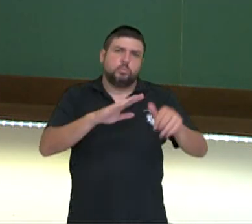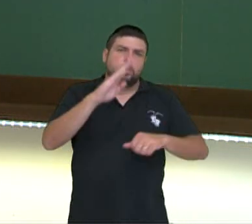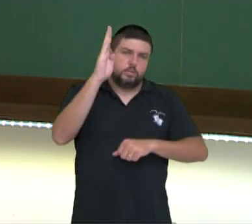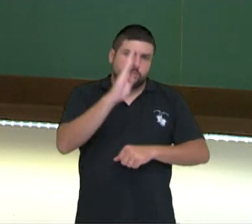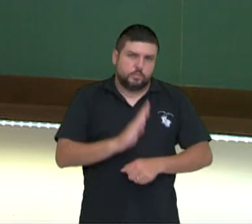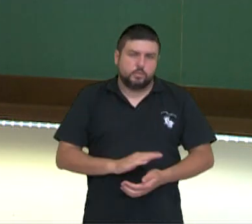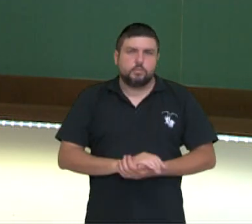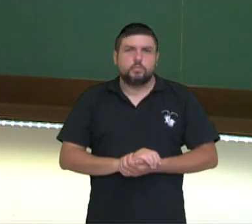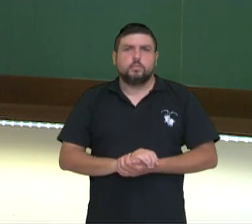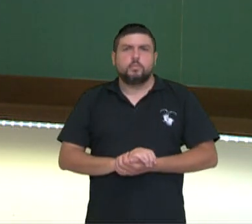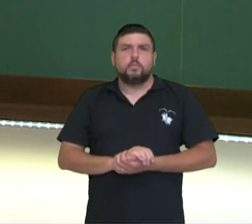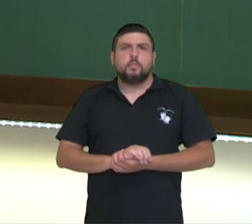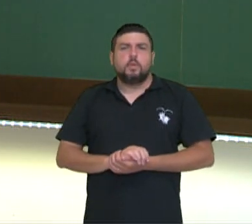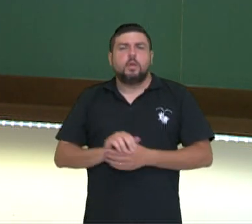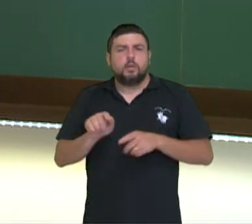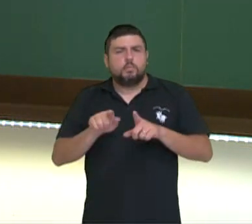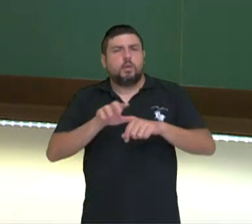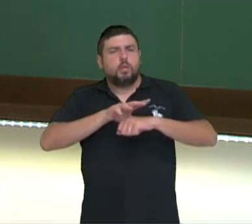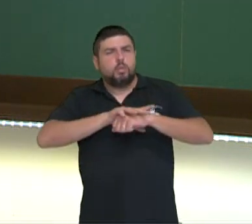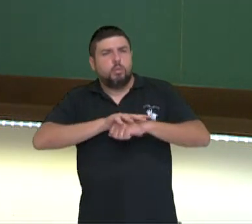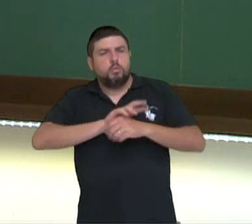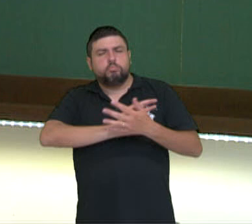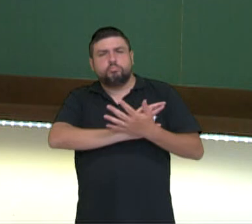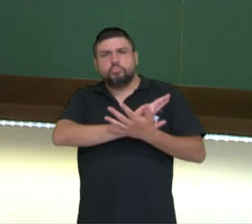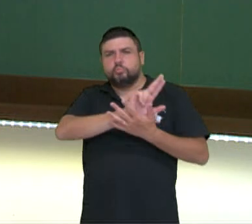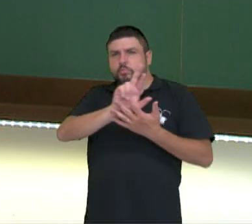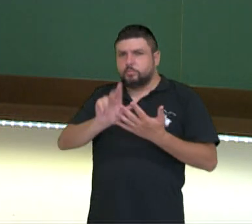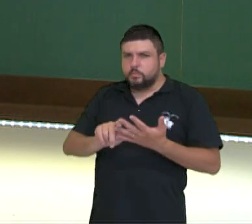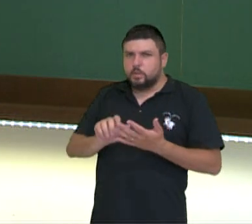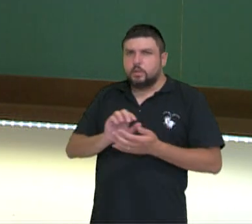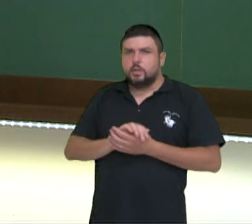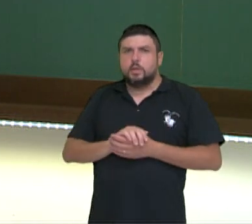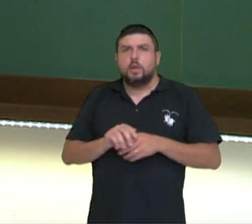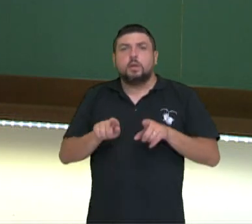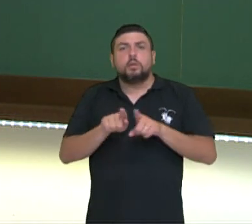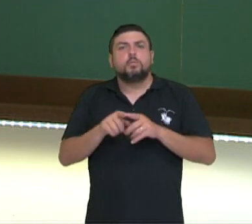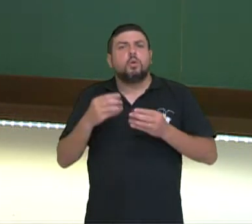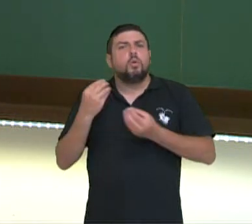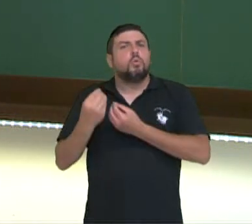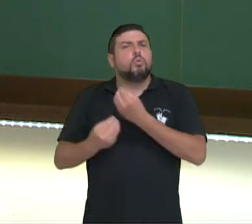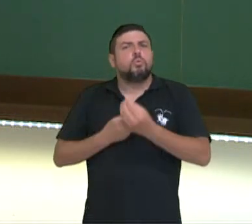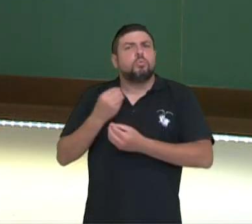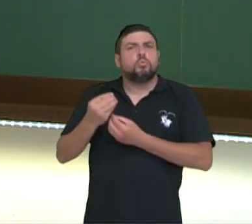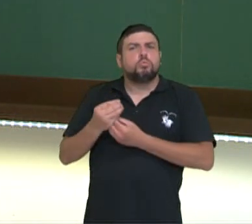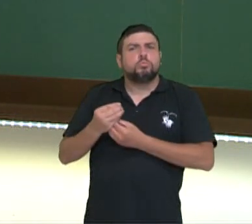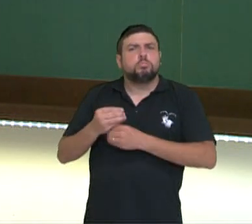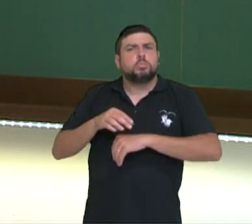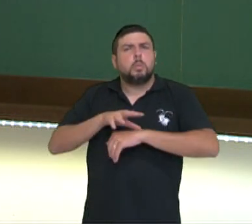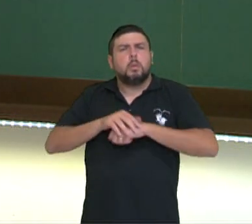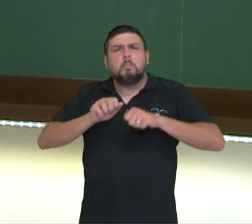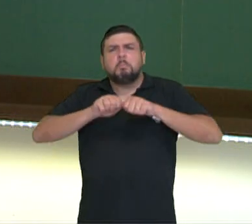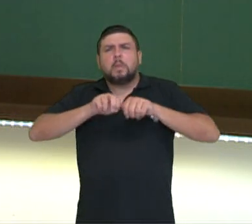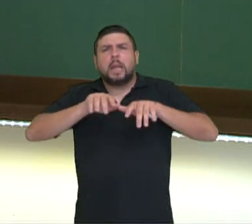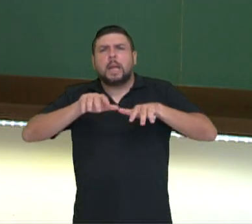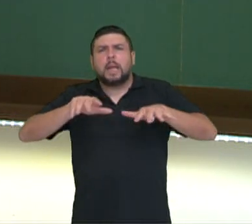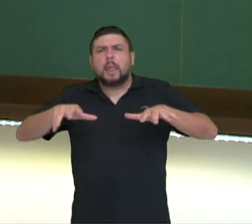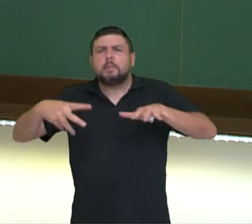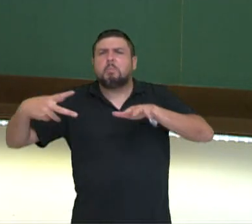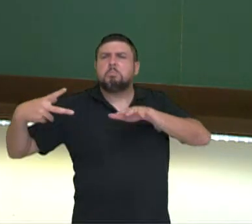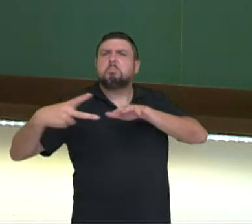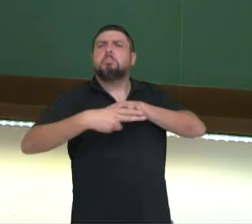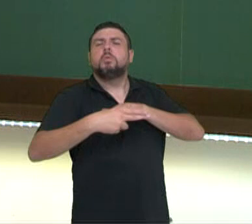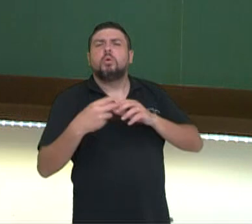né? Dengue, zika, chikungunya e febre amarela. E como que eu vou interromper o processo, o ciclo de